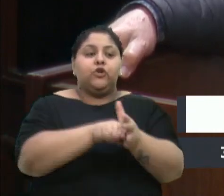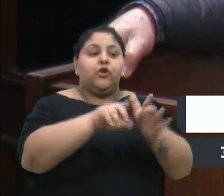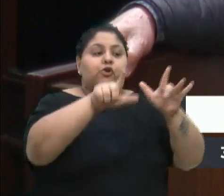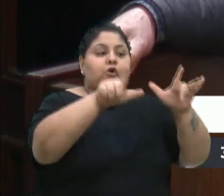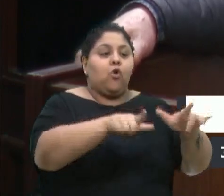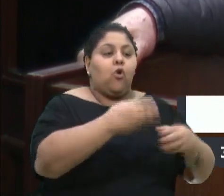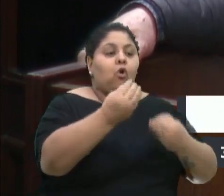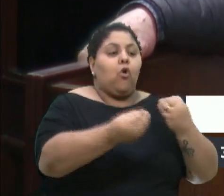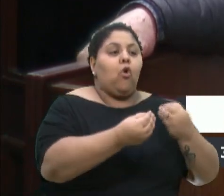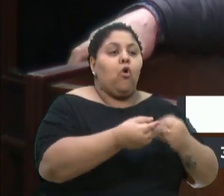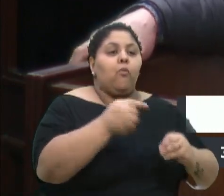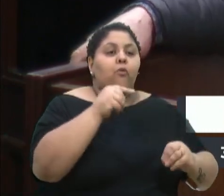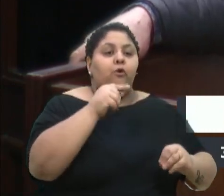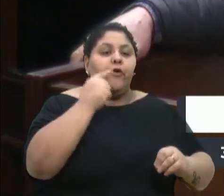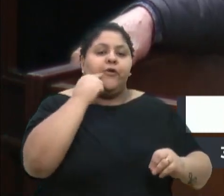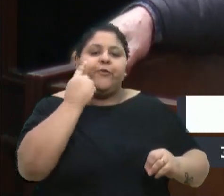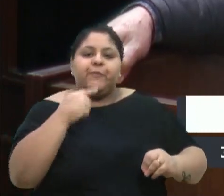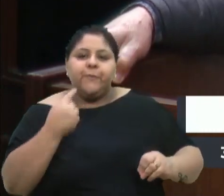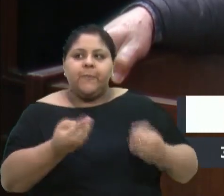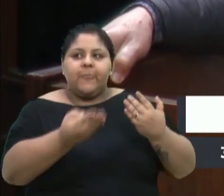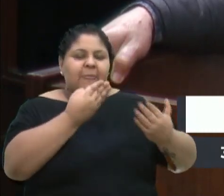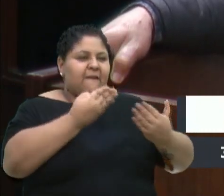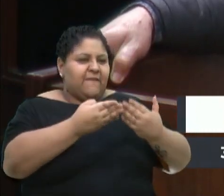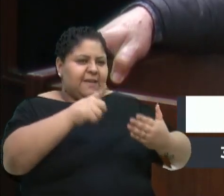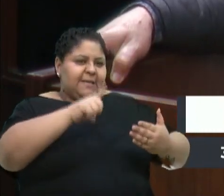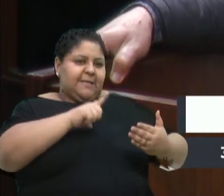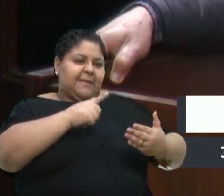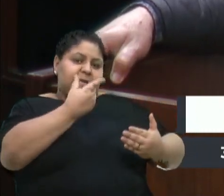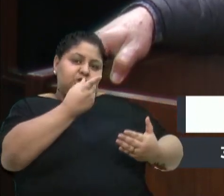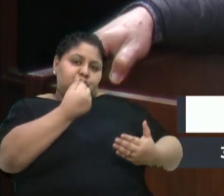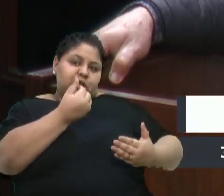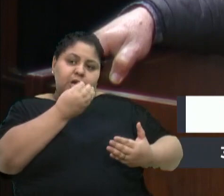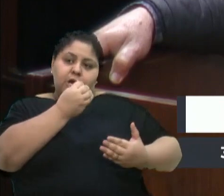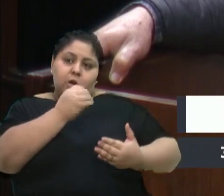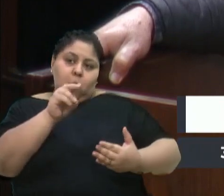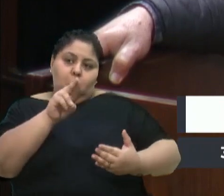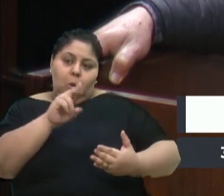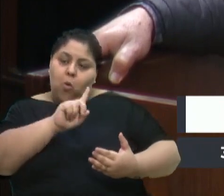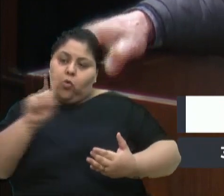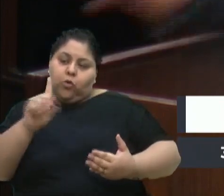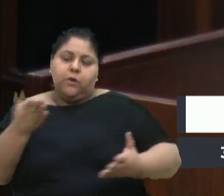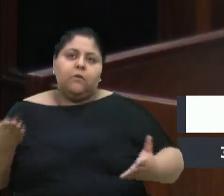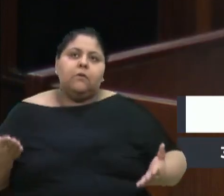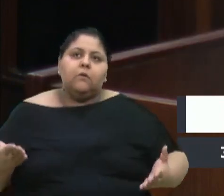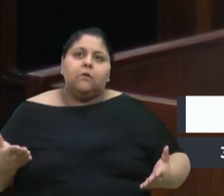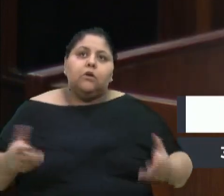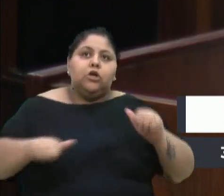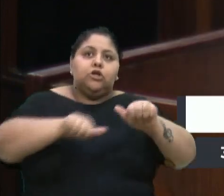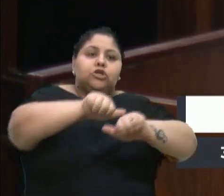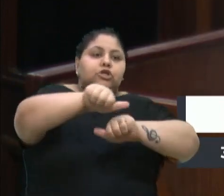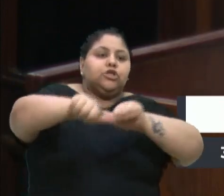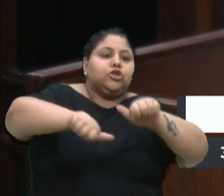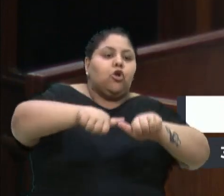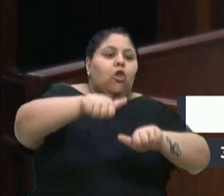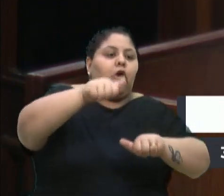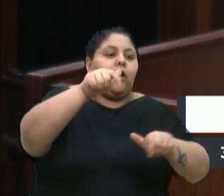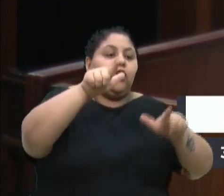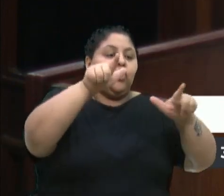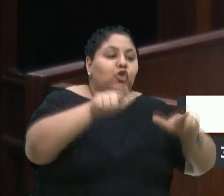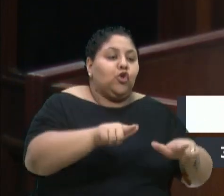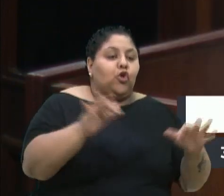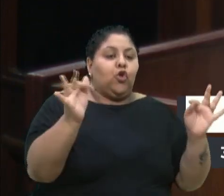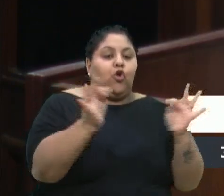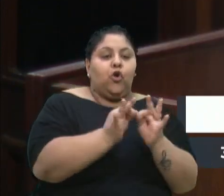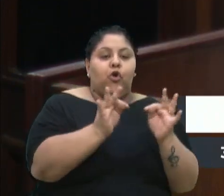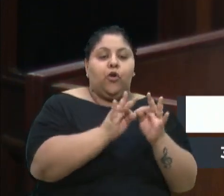produção de ter renda ou não ter renda. Você coloca no lugar do técnico e vai lá. Qual é o critério se não tem um talão